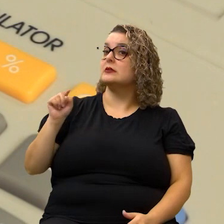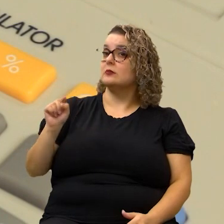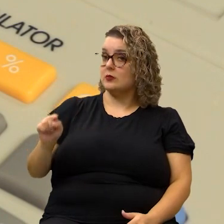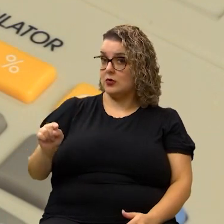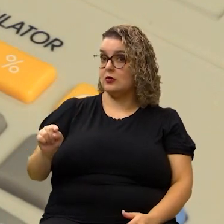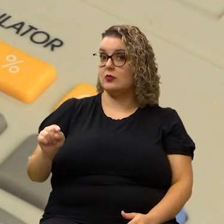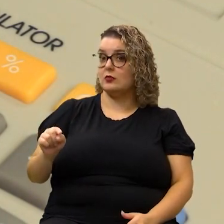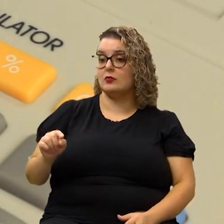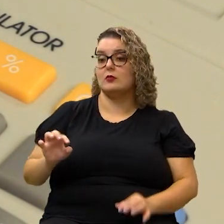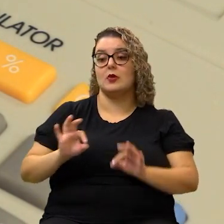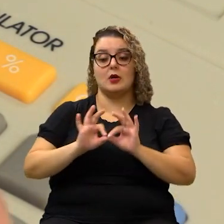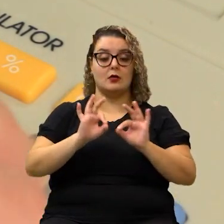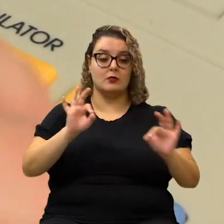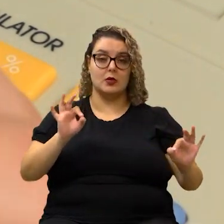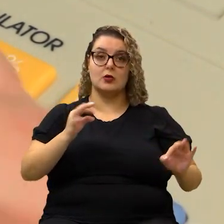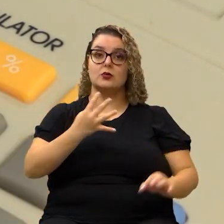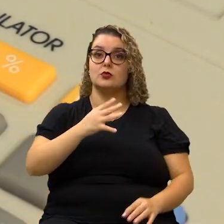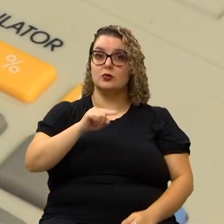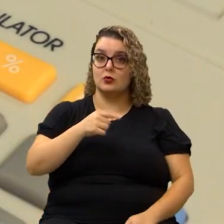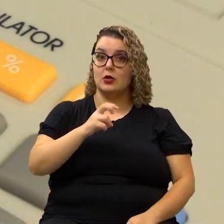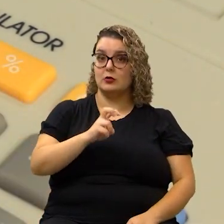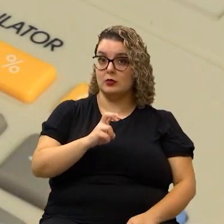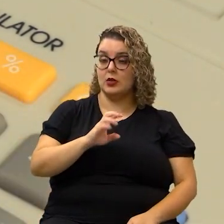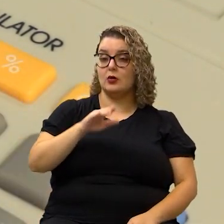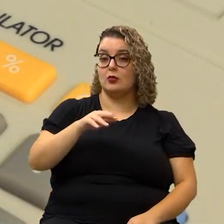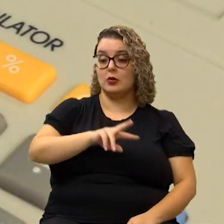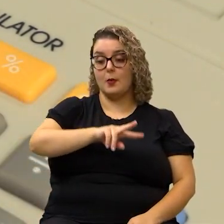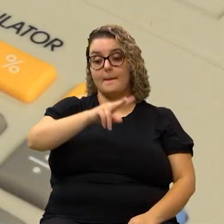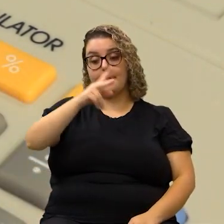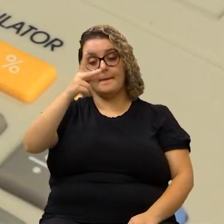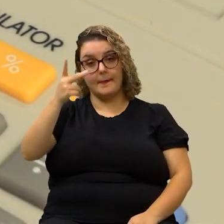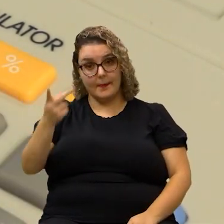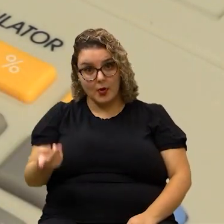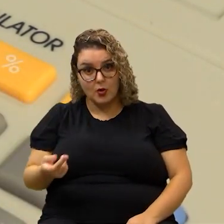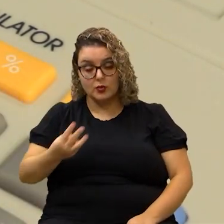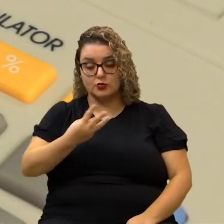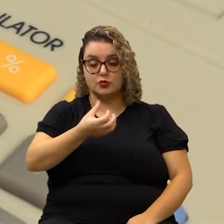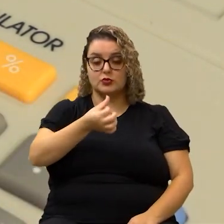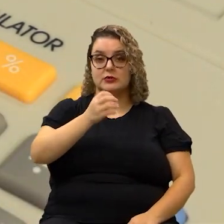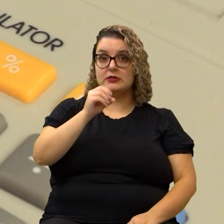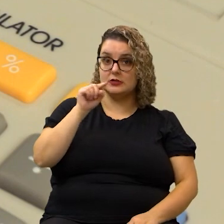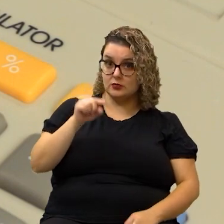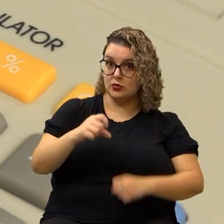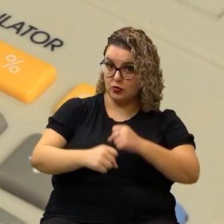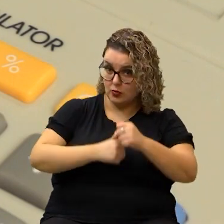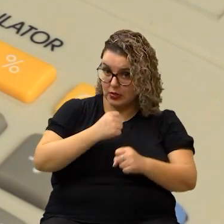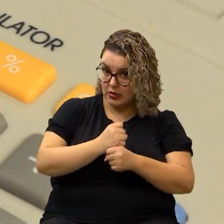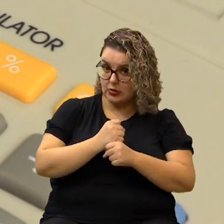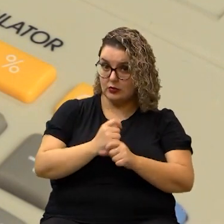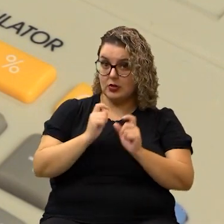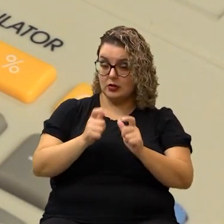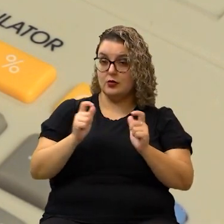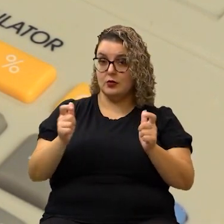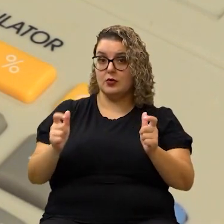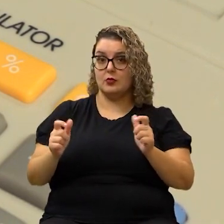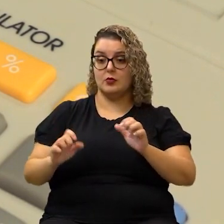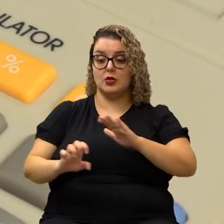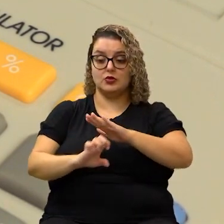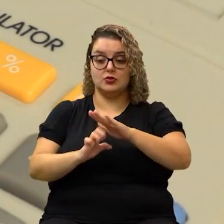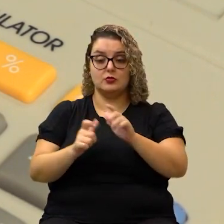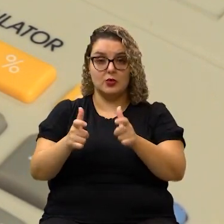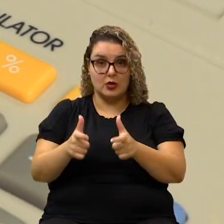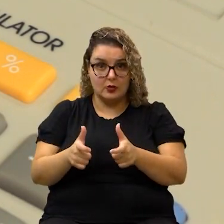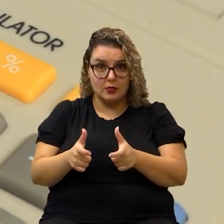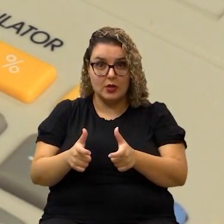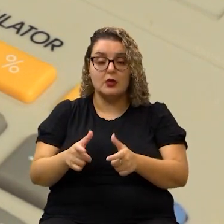mil, ela vai estar mais distante dos 4,5. Aí quando ela sai dessa categoria dos 360 mil e ela vai crescendo como empresa de